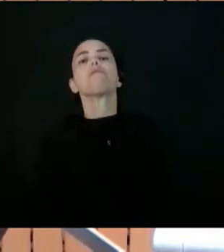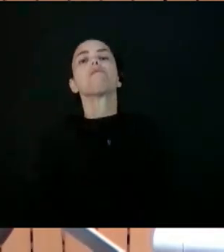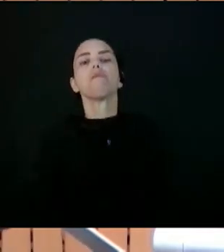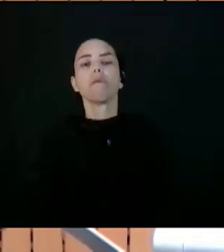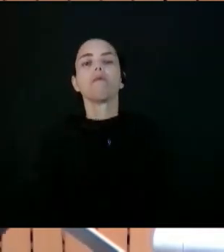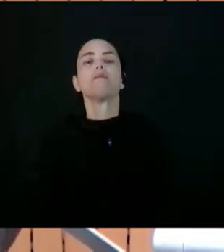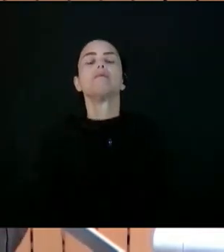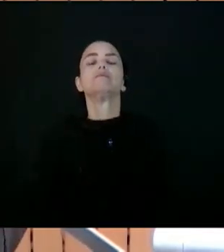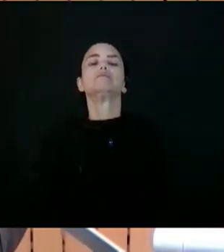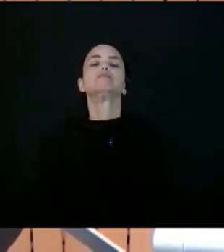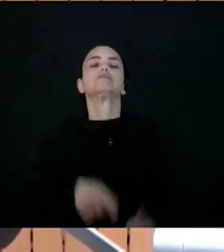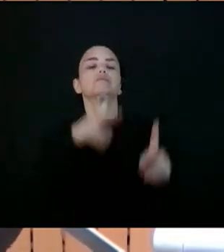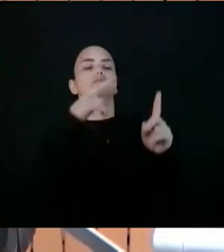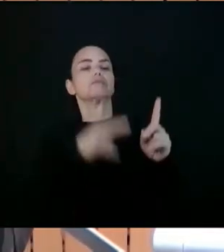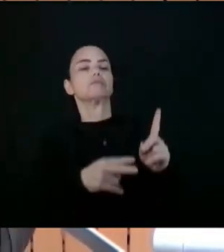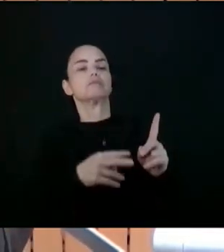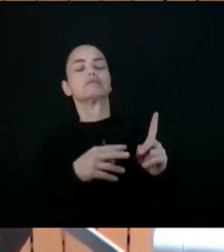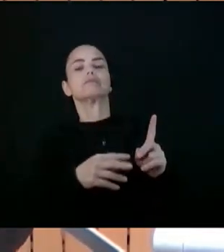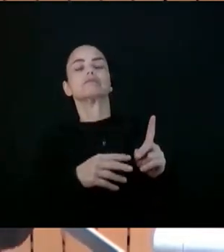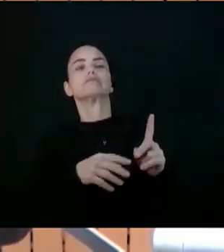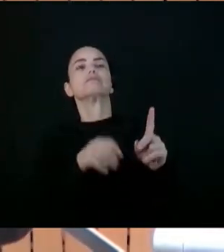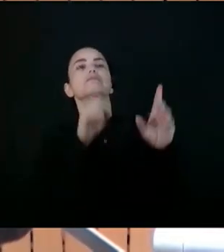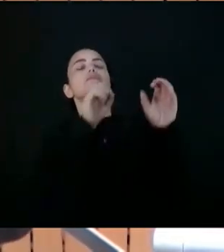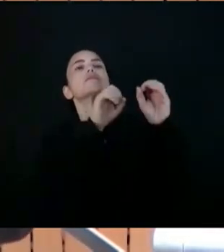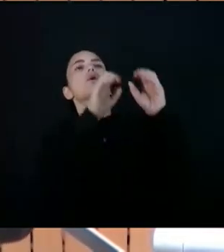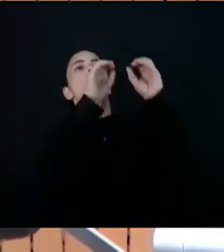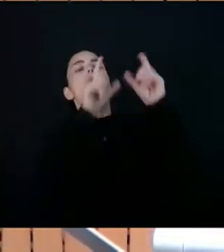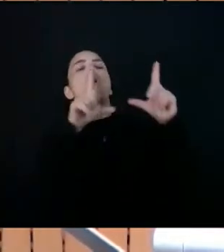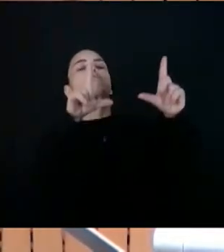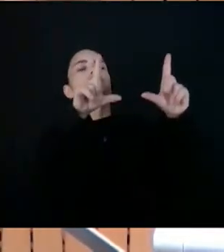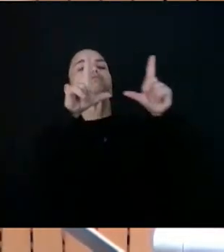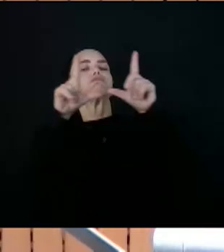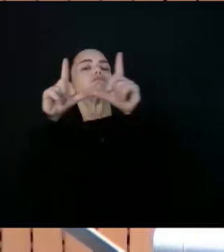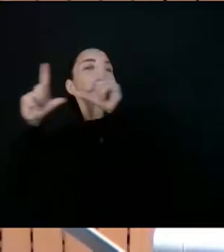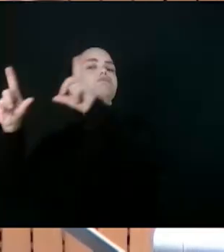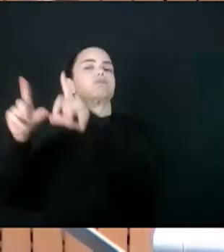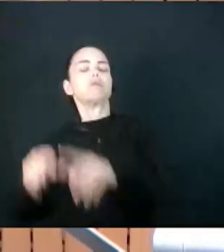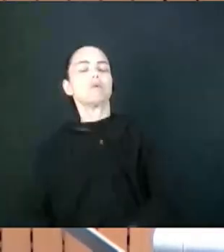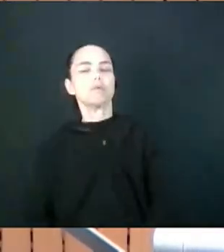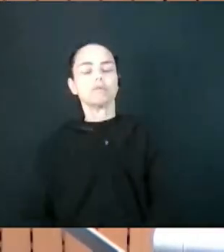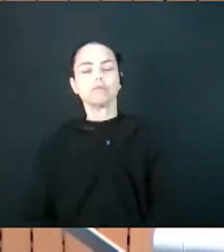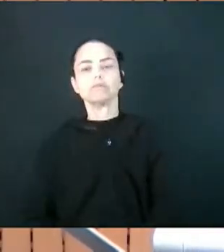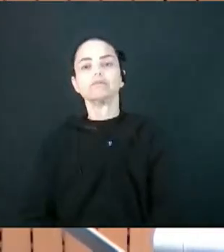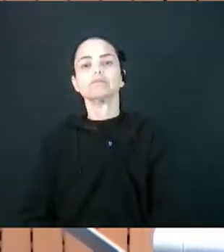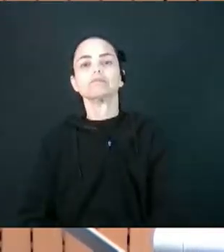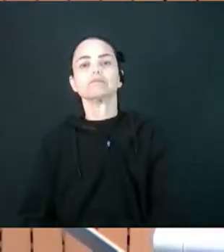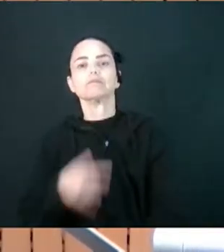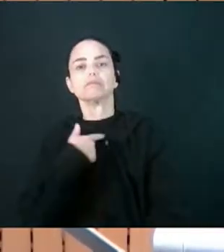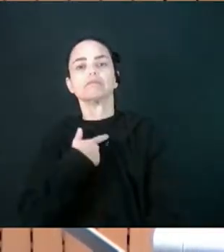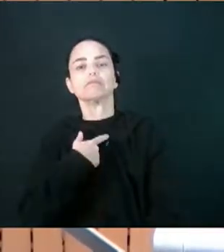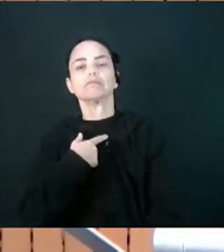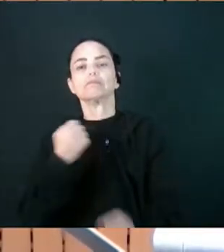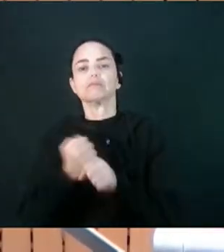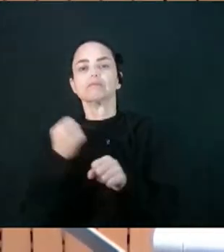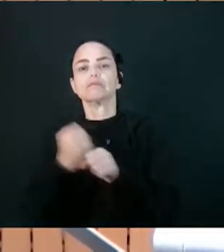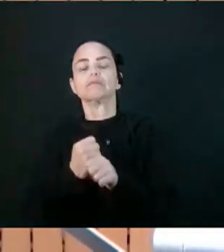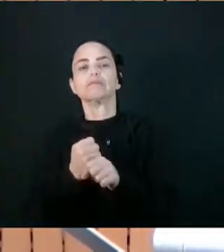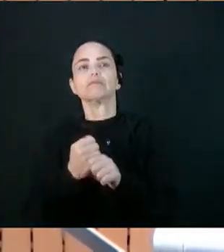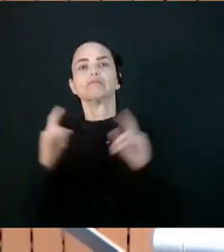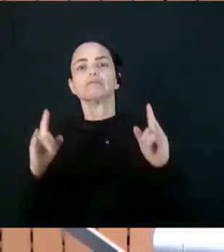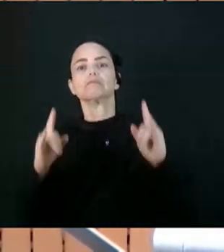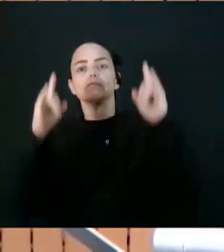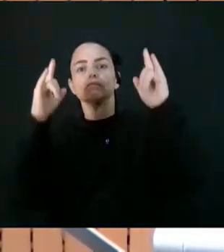Carlos Signorelli nos anais dessa casa que ele hoje construiu esse prédio, né? Mas que ele